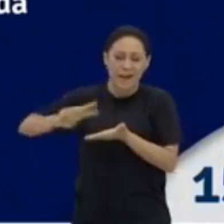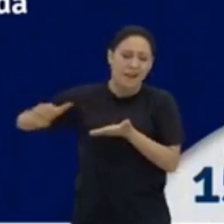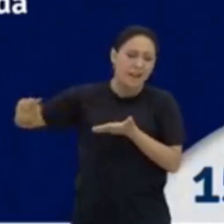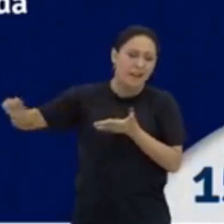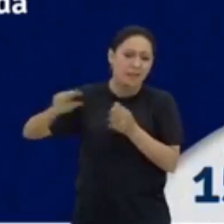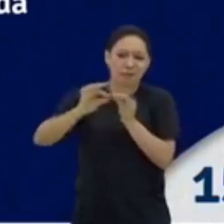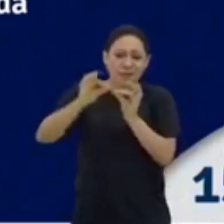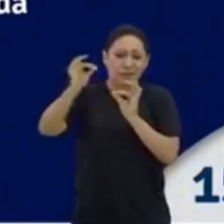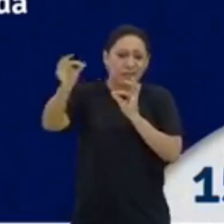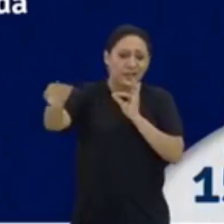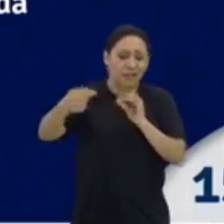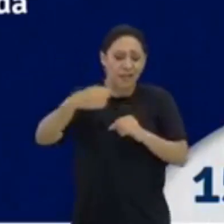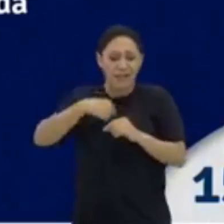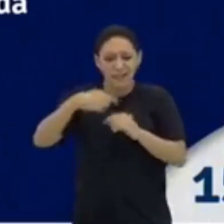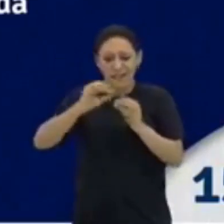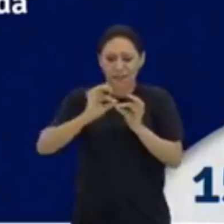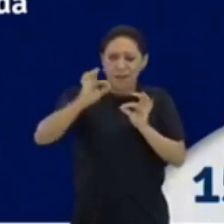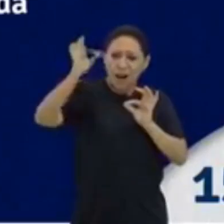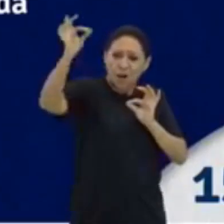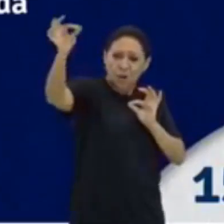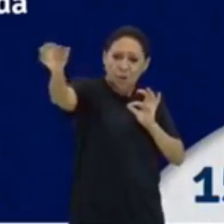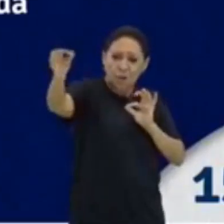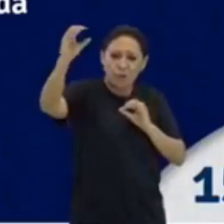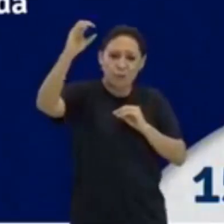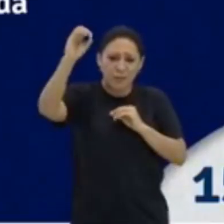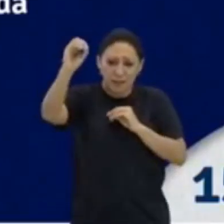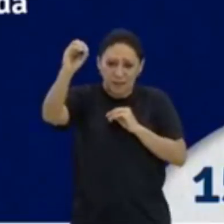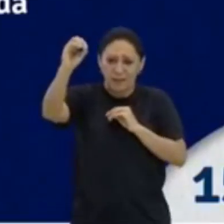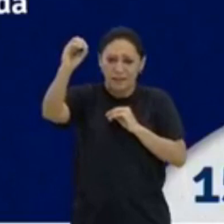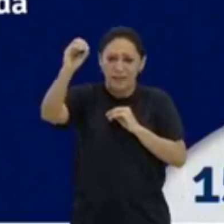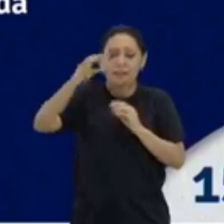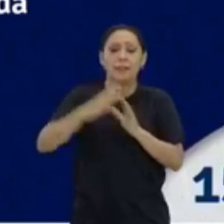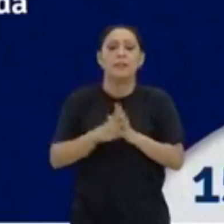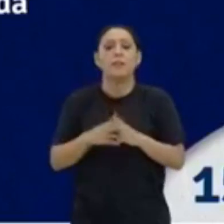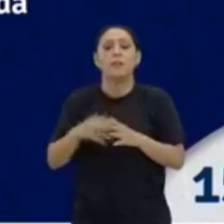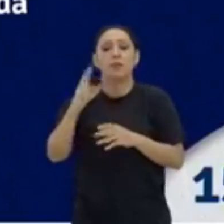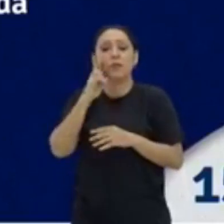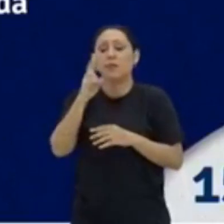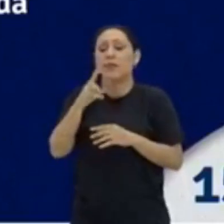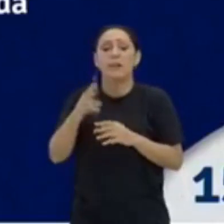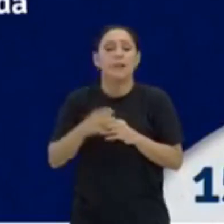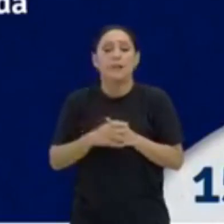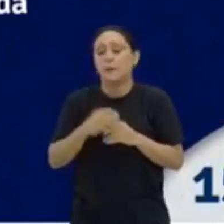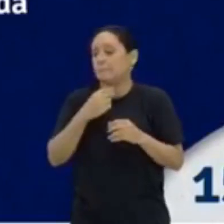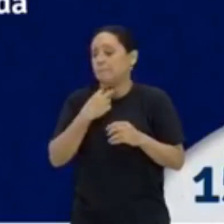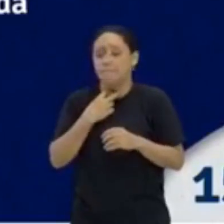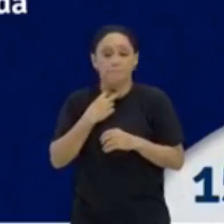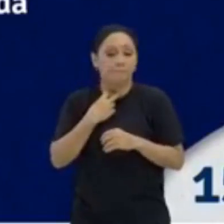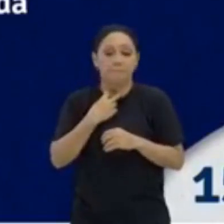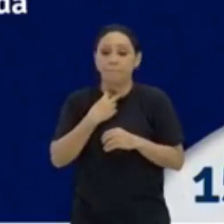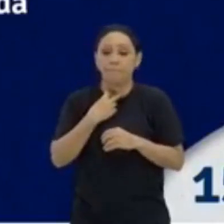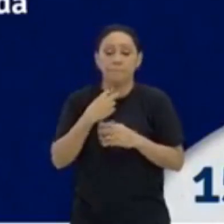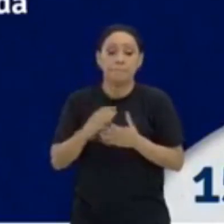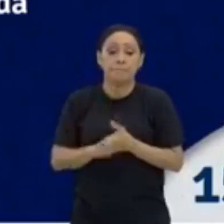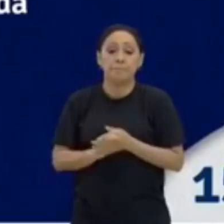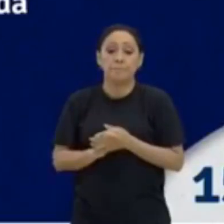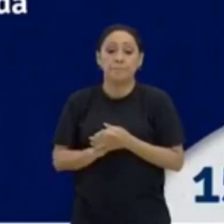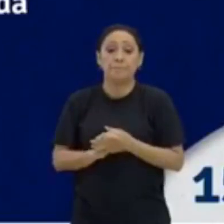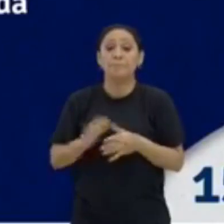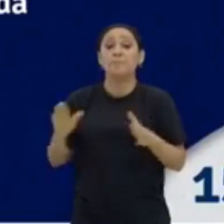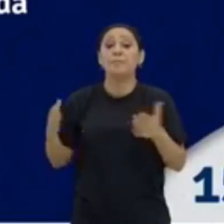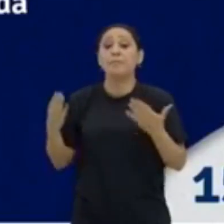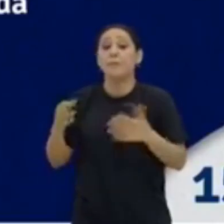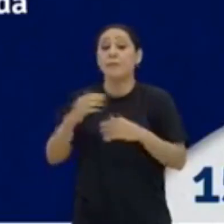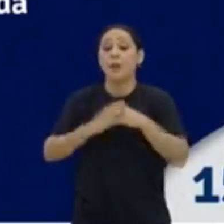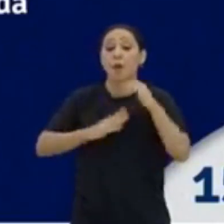a distância daqui para outro planeta, pessoal. Ano-luz. Deixa eu ver quantos metros são. Não pode, né, galera? E os biólogos?